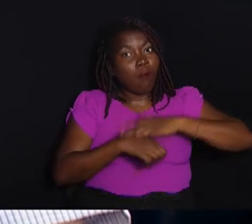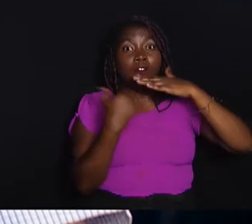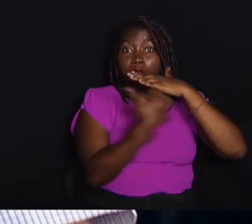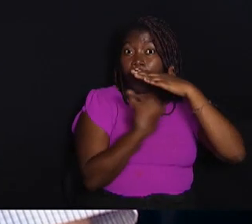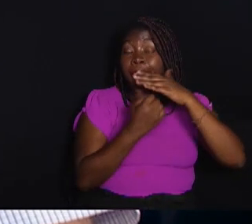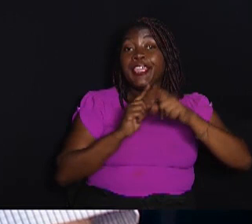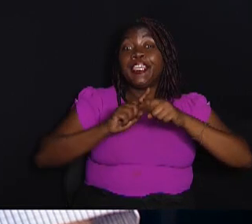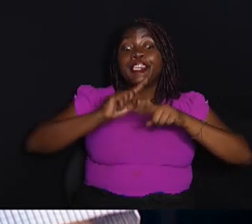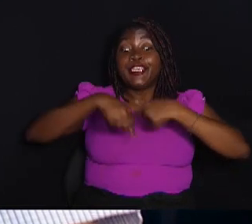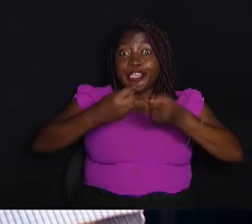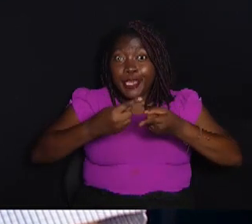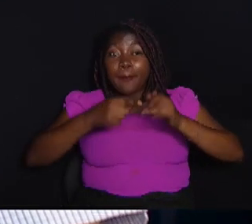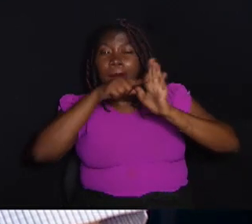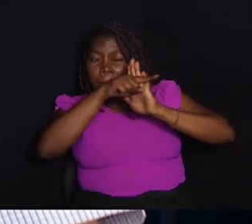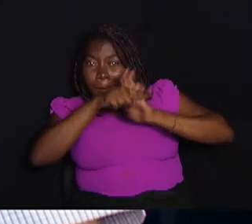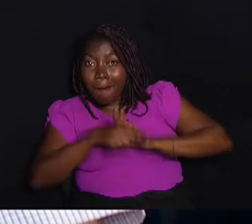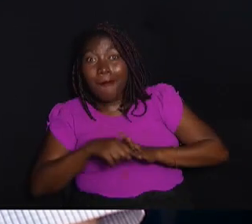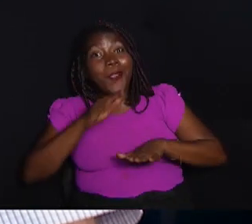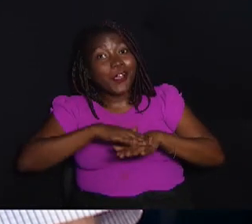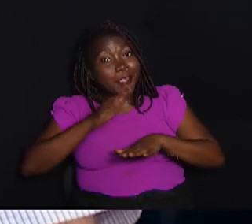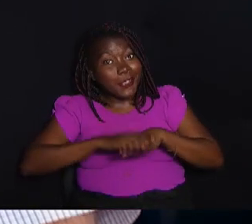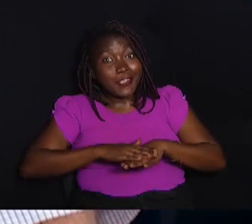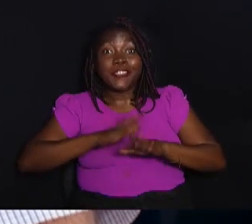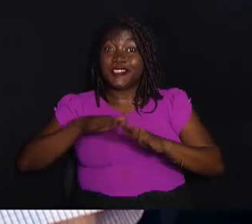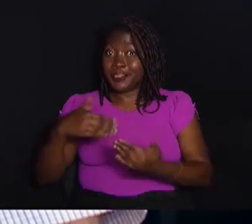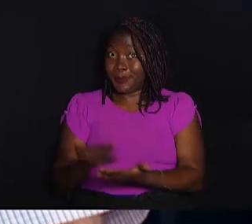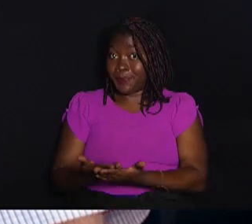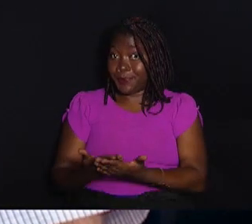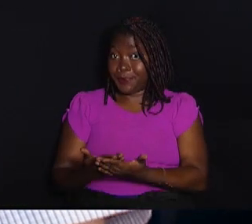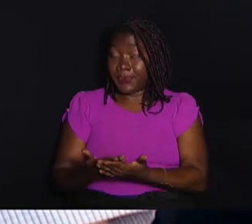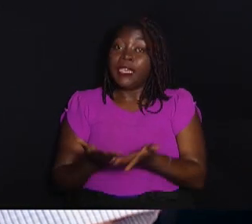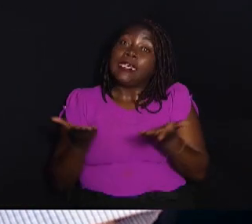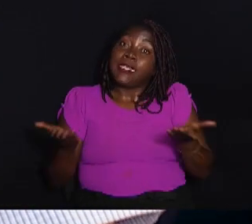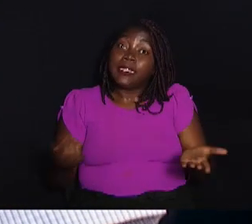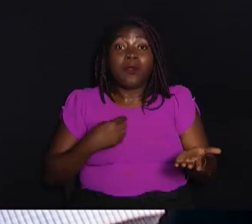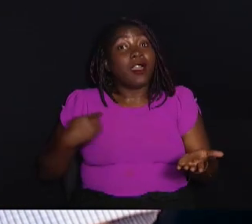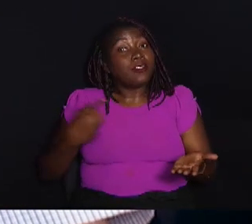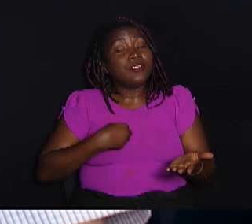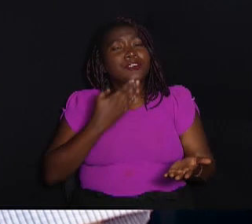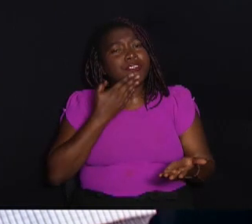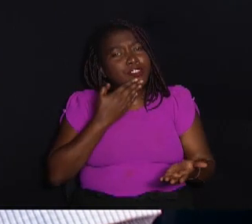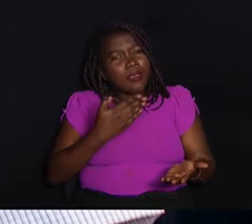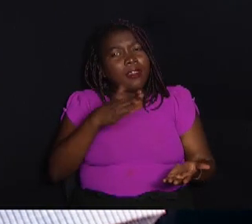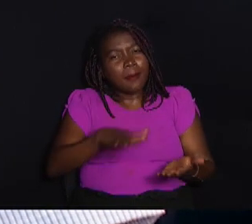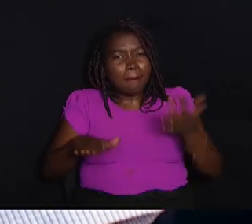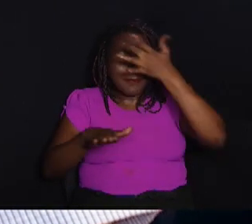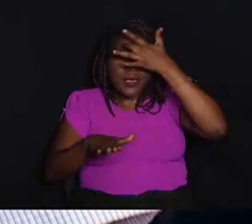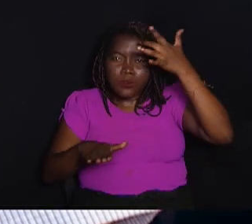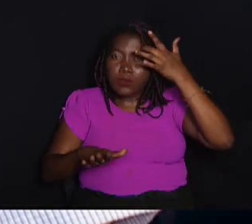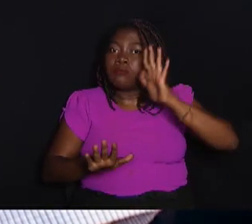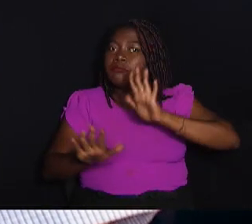vão ser conferidos pelo estabelecimento de ensino então a gente pede as pessoas que TM muito